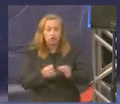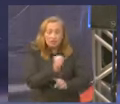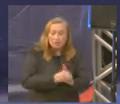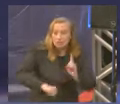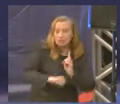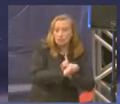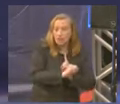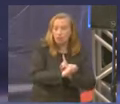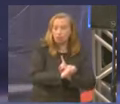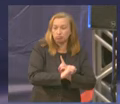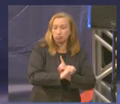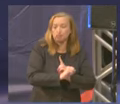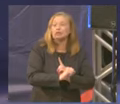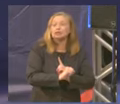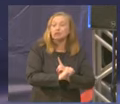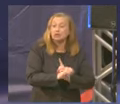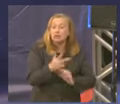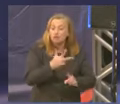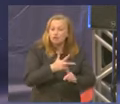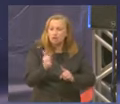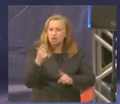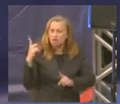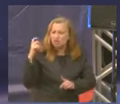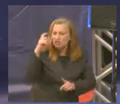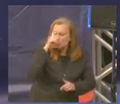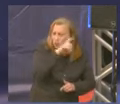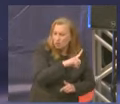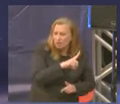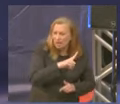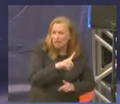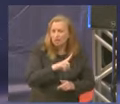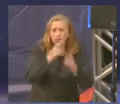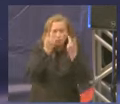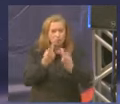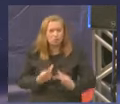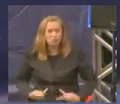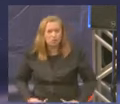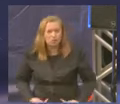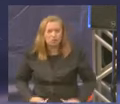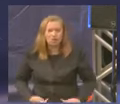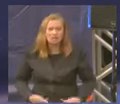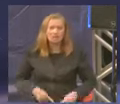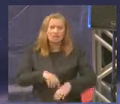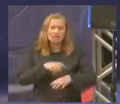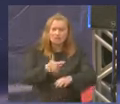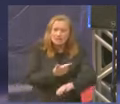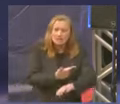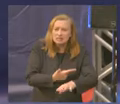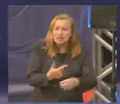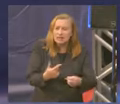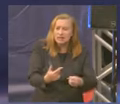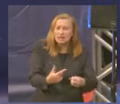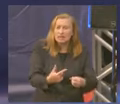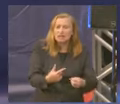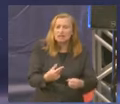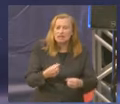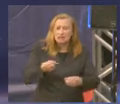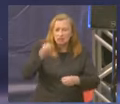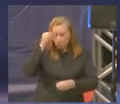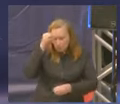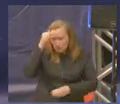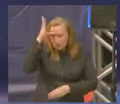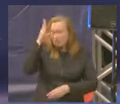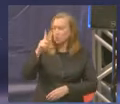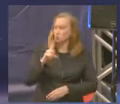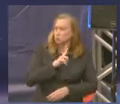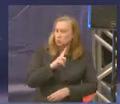campeões da dificuldade do ser humano se educar, se qualificar,